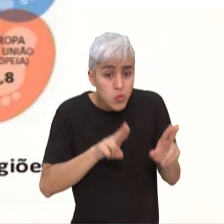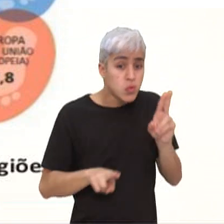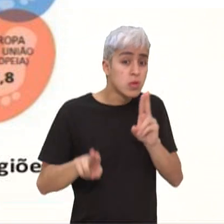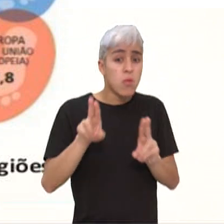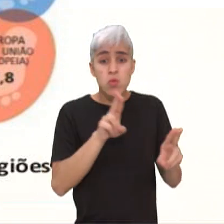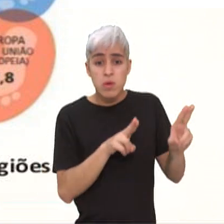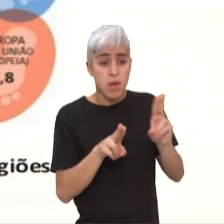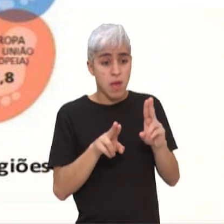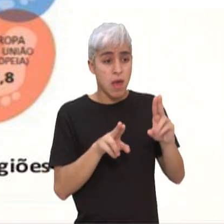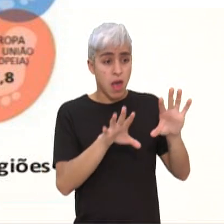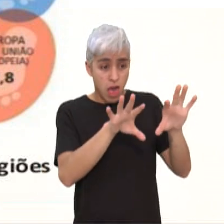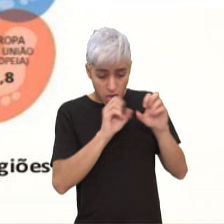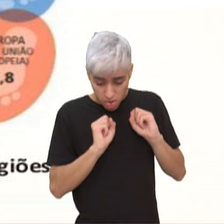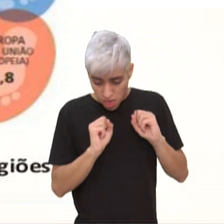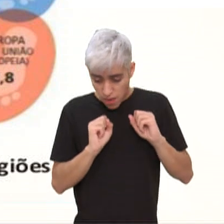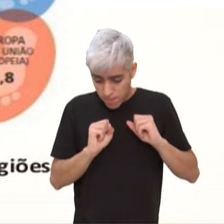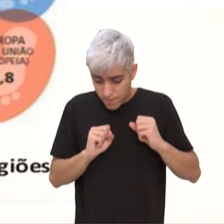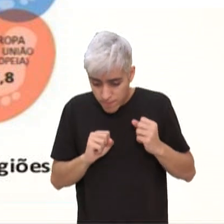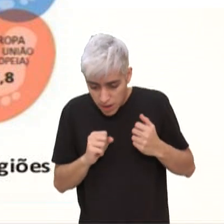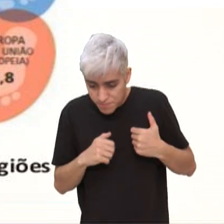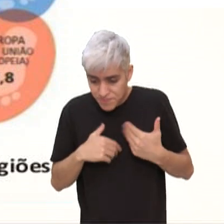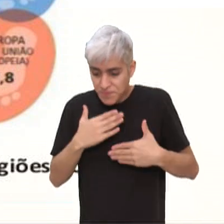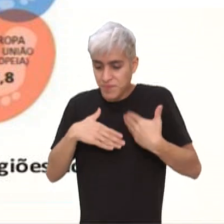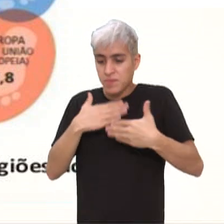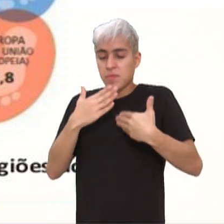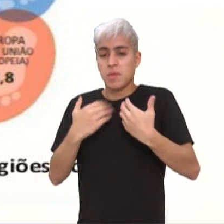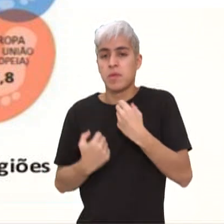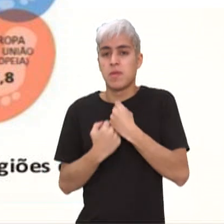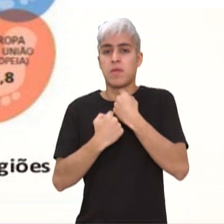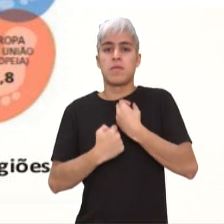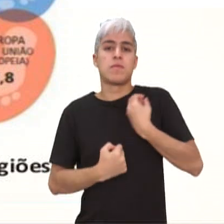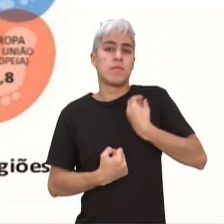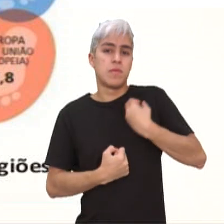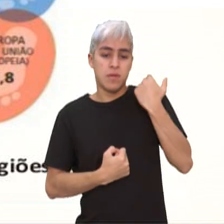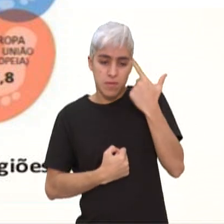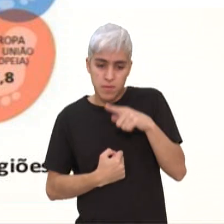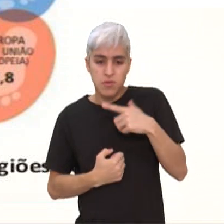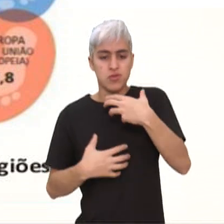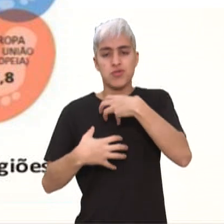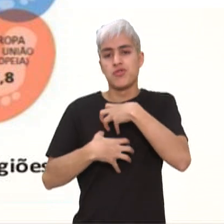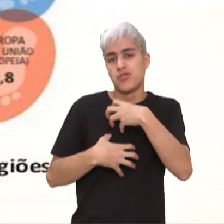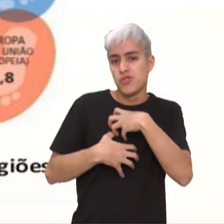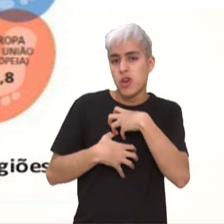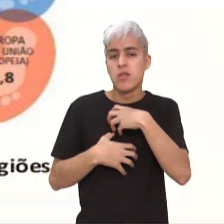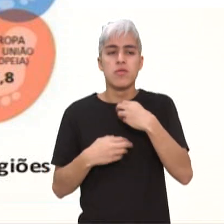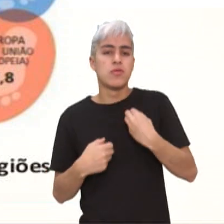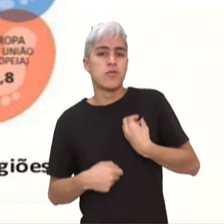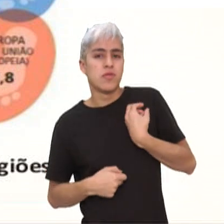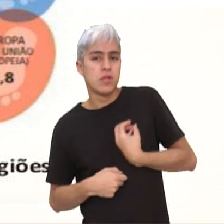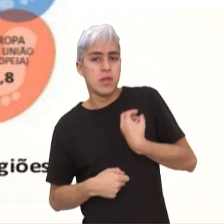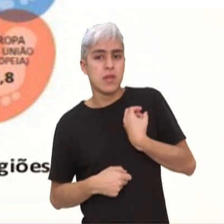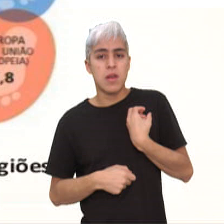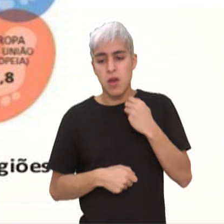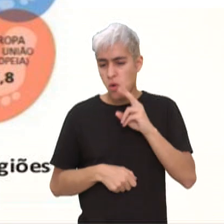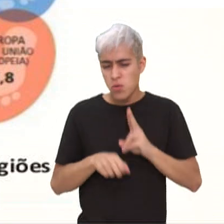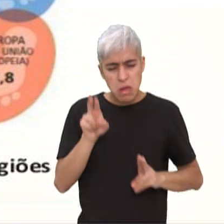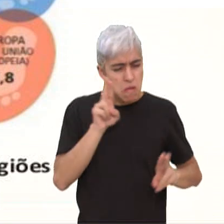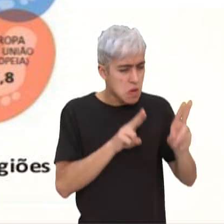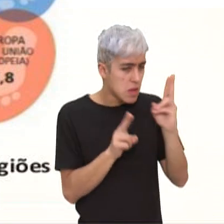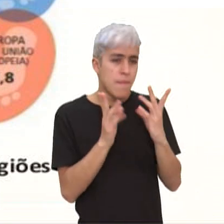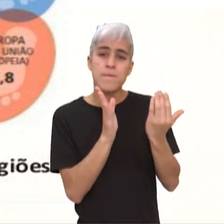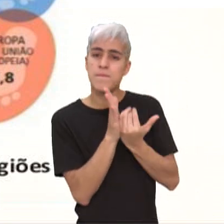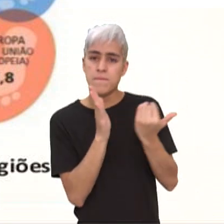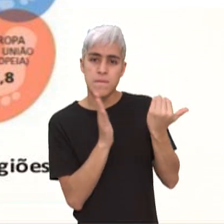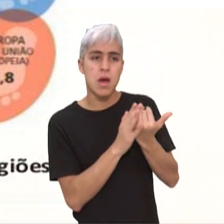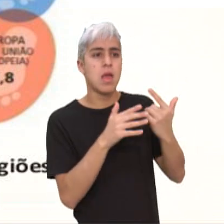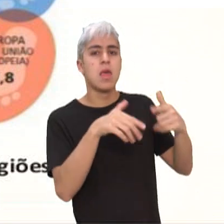para suportar o nosso estilo de vida, né? Então, no estilo de vida, aí quanto mais o consumismo, maior